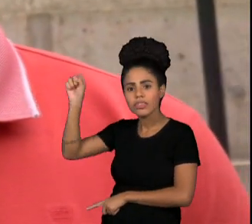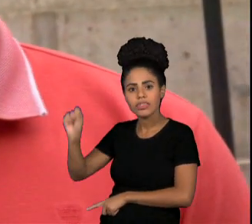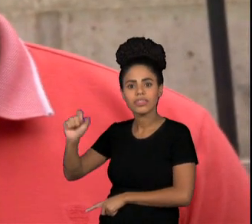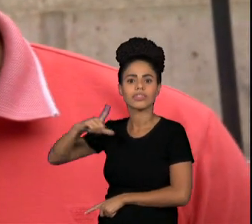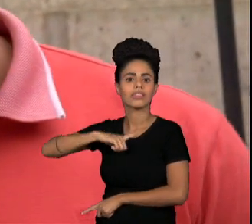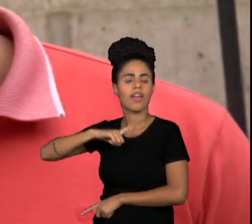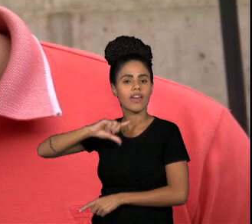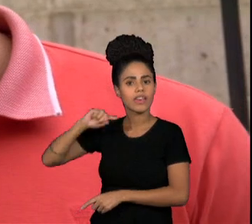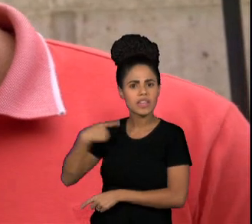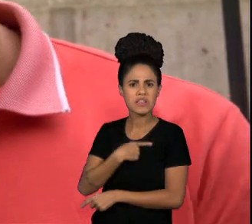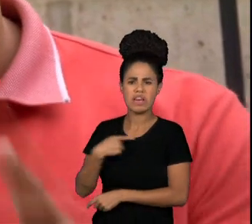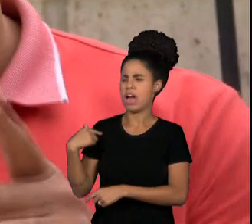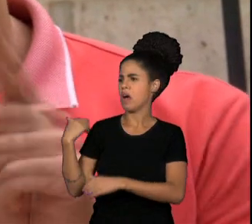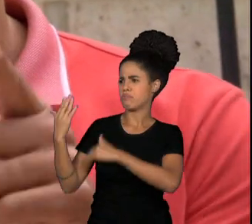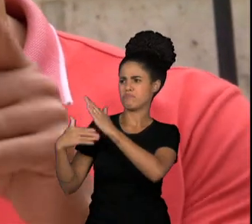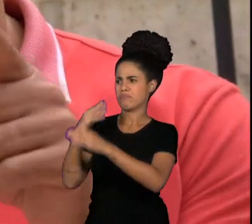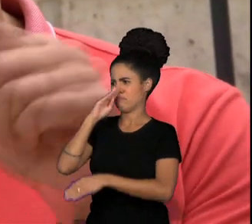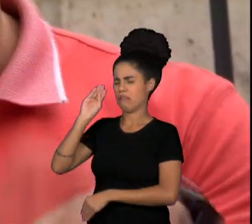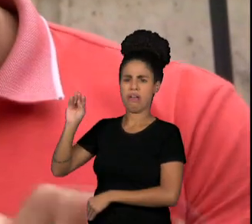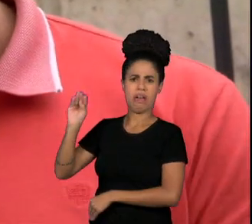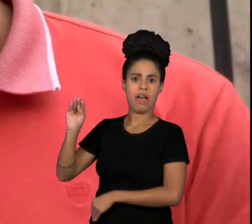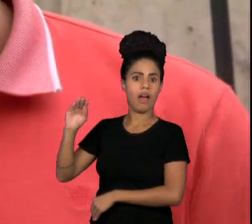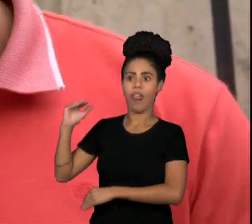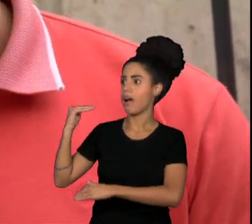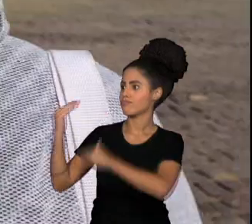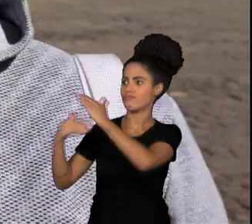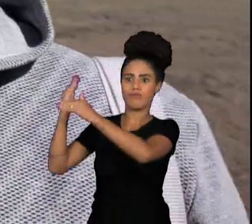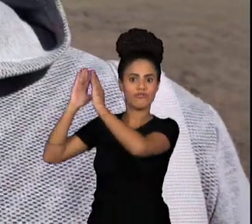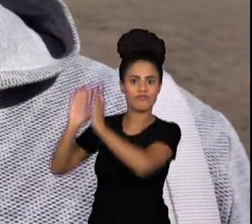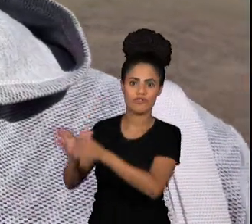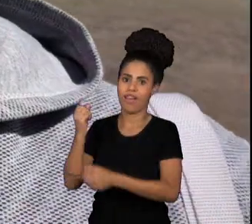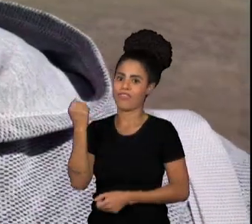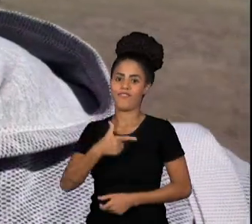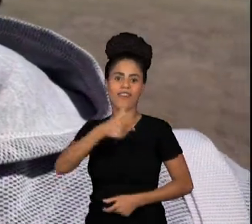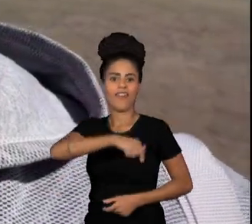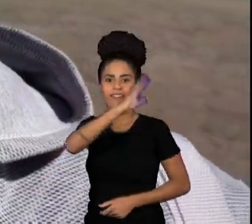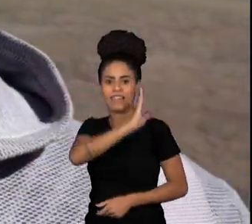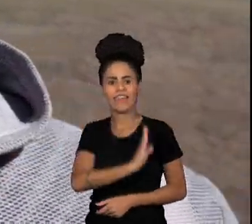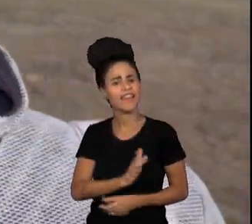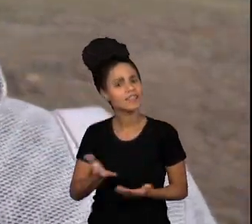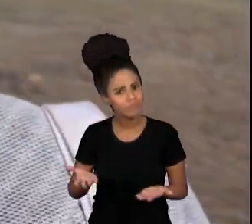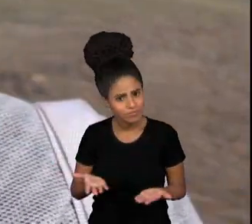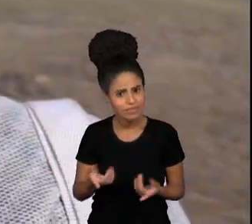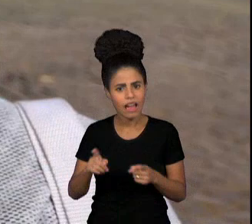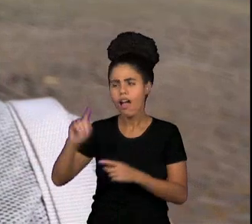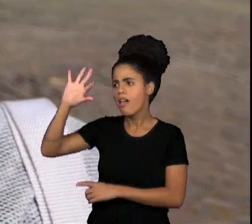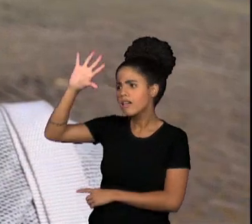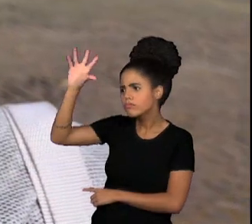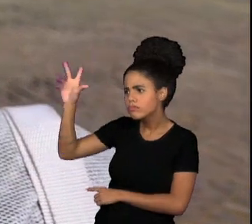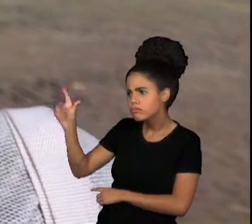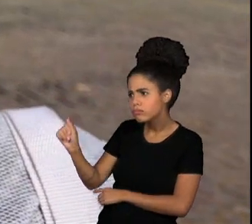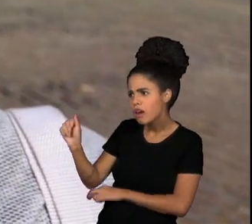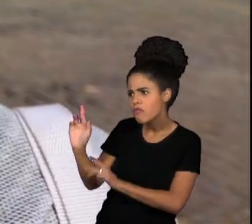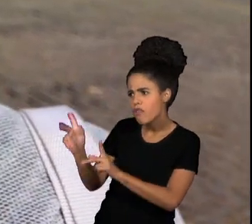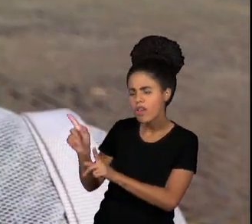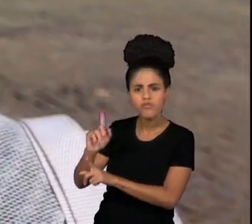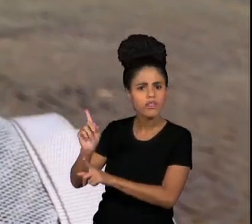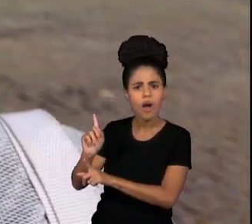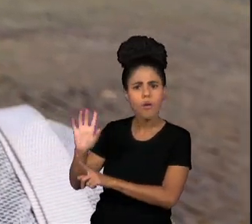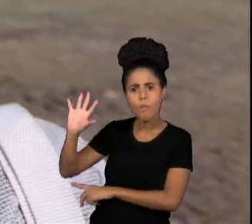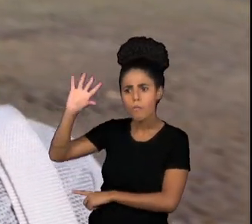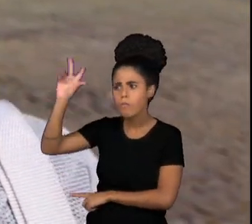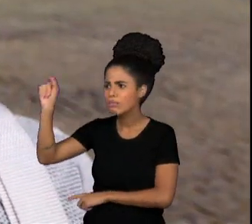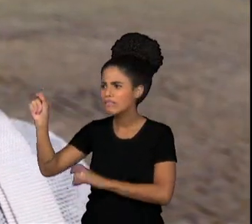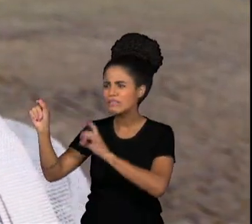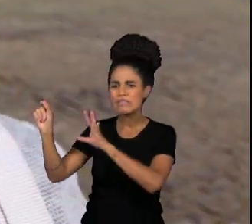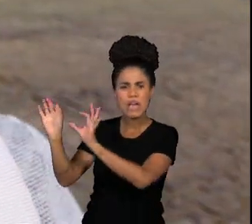que a gente pensa que lá não é desenvolvido, mas às vezes lá é mais desenvolvido que aqui. A África não é um estereótipo, a África não é só